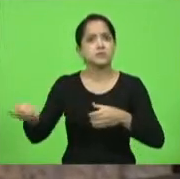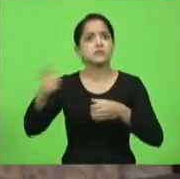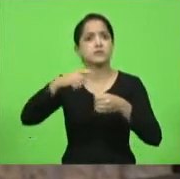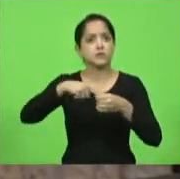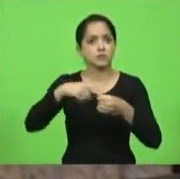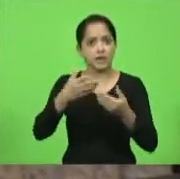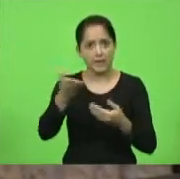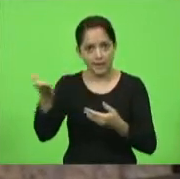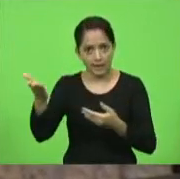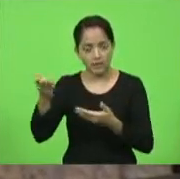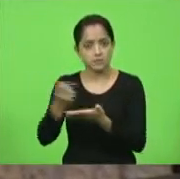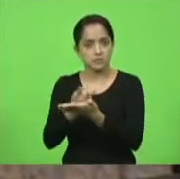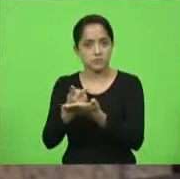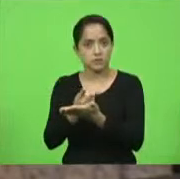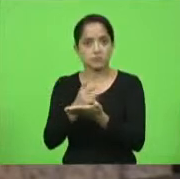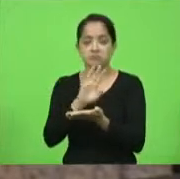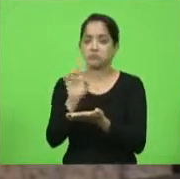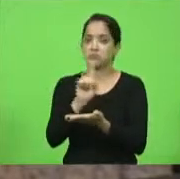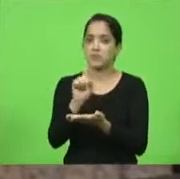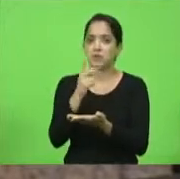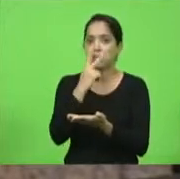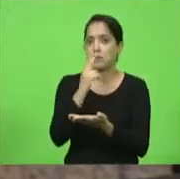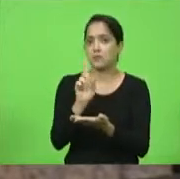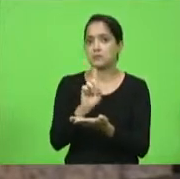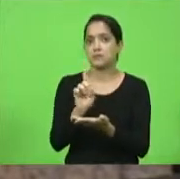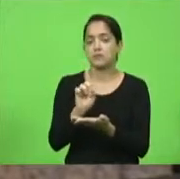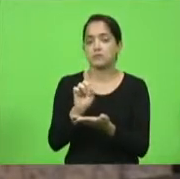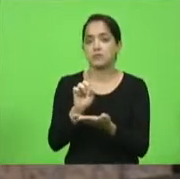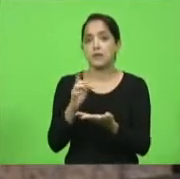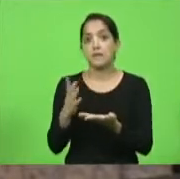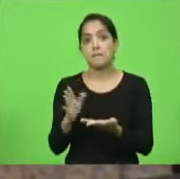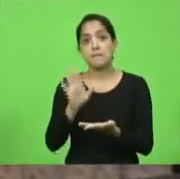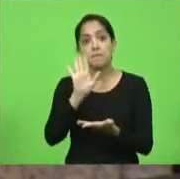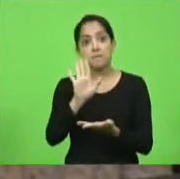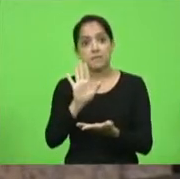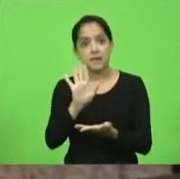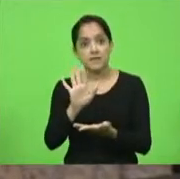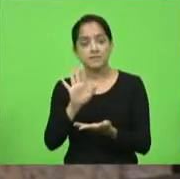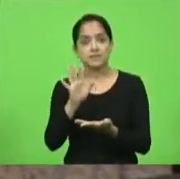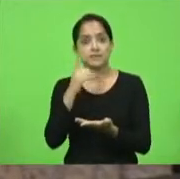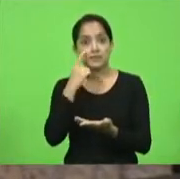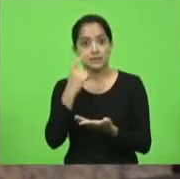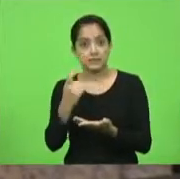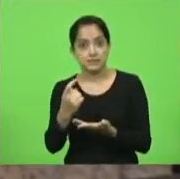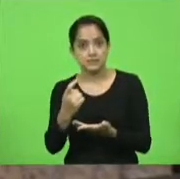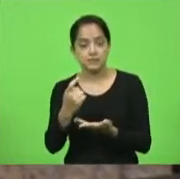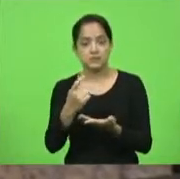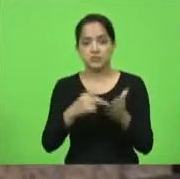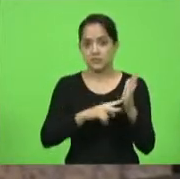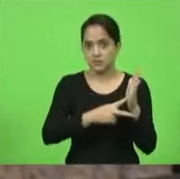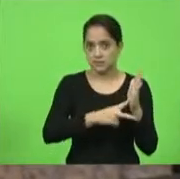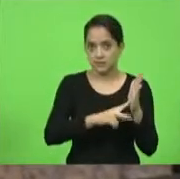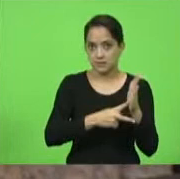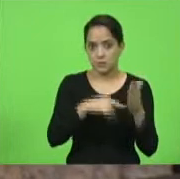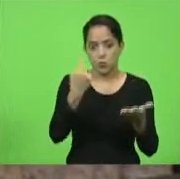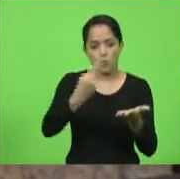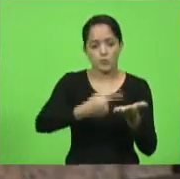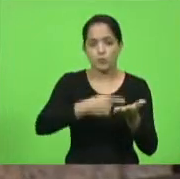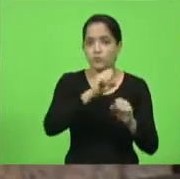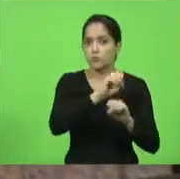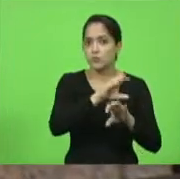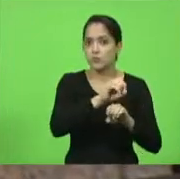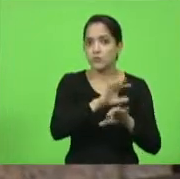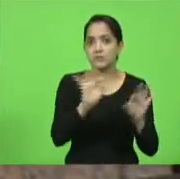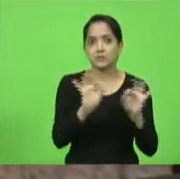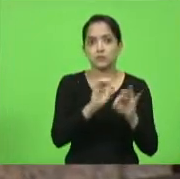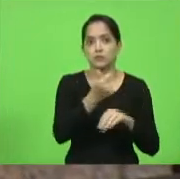parece isso, não me parece. E é muito curioso que esses sindicalistas, sem compromisso nenhum com a educação, eles estão